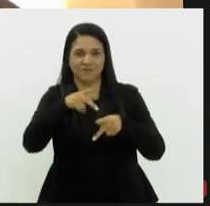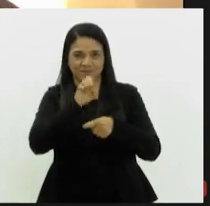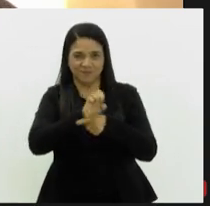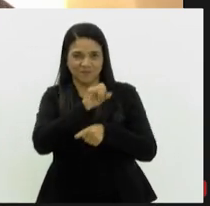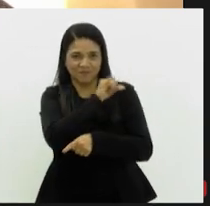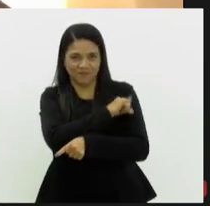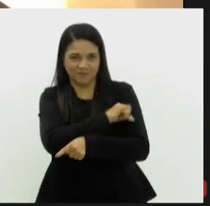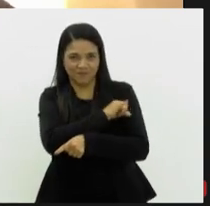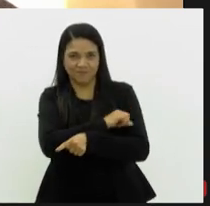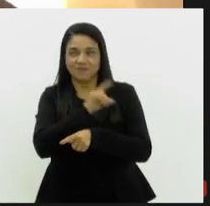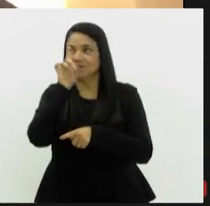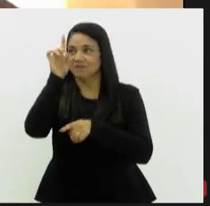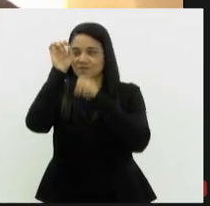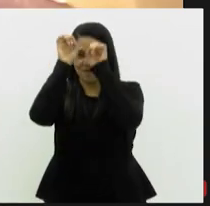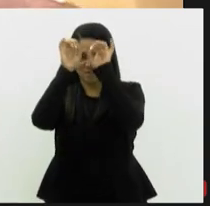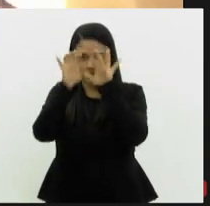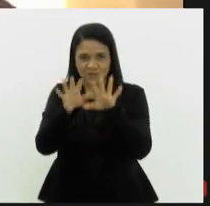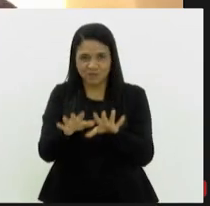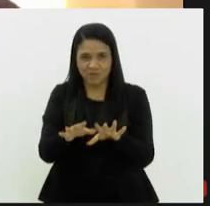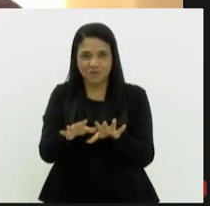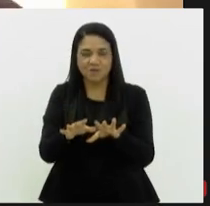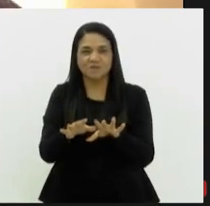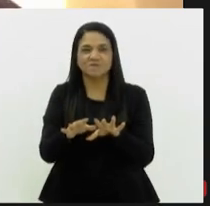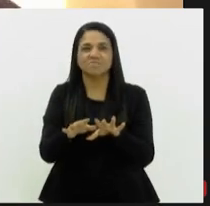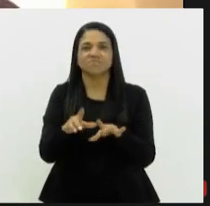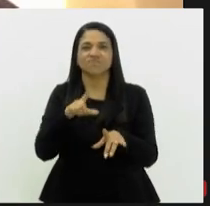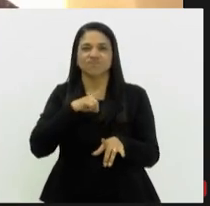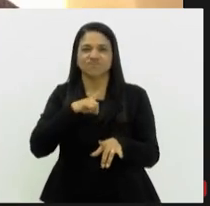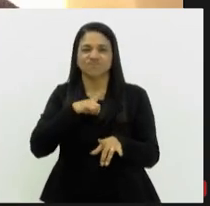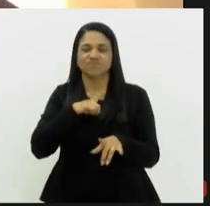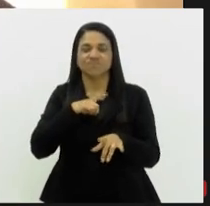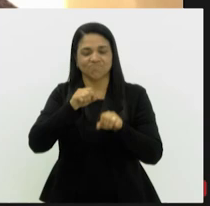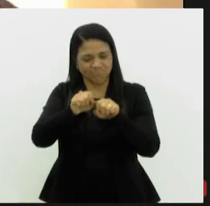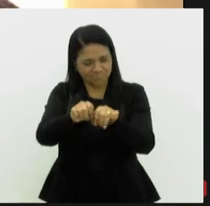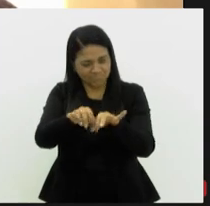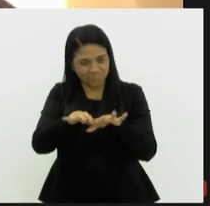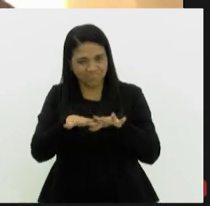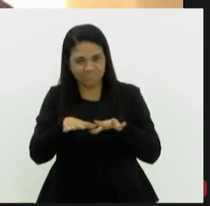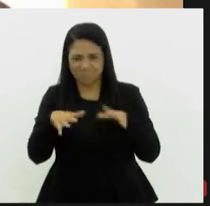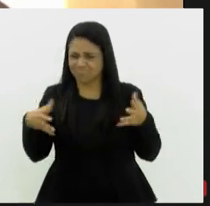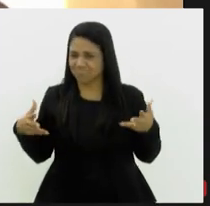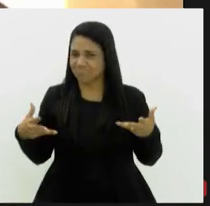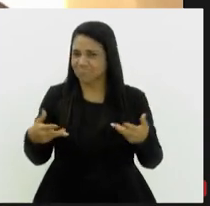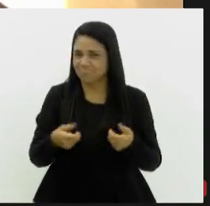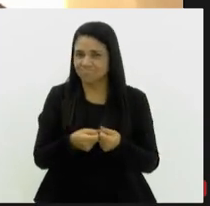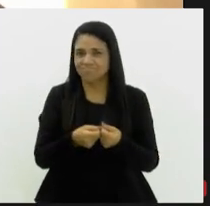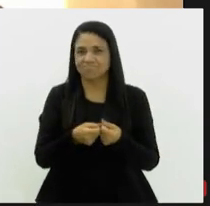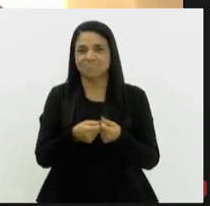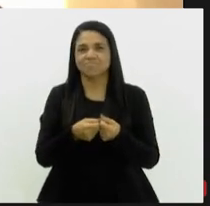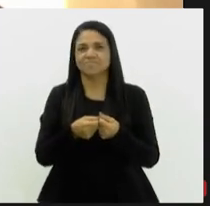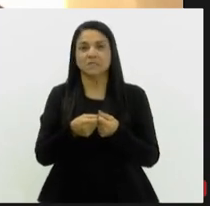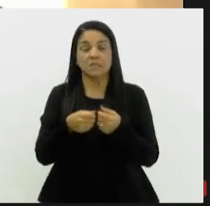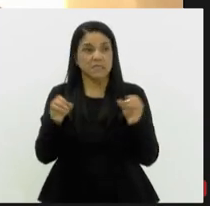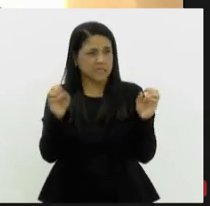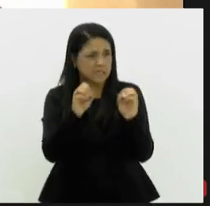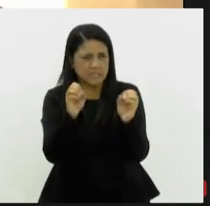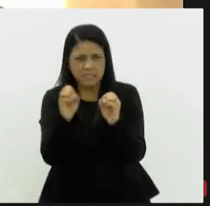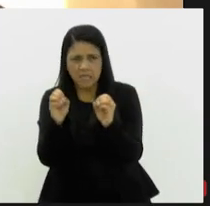Deus abençoe a todos, que tenhamos uma excelente sessão e que ninguém se constrange com a minha fala,